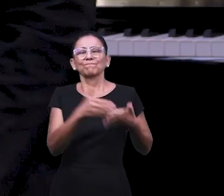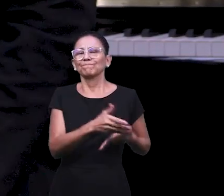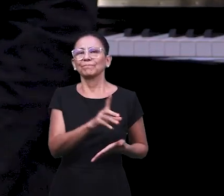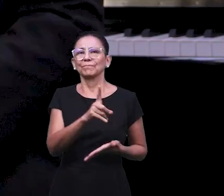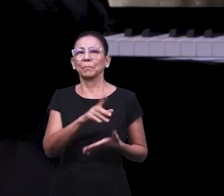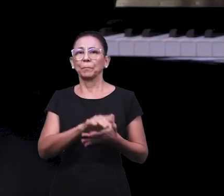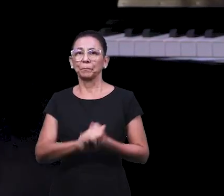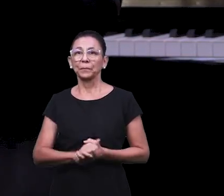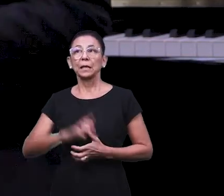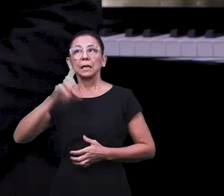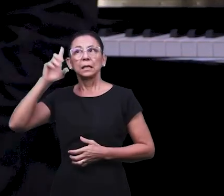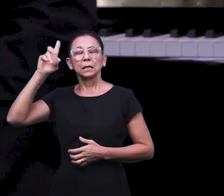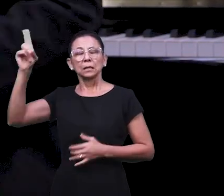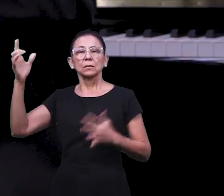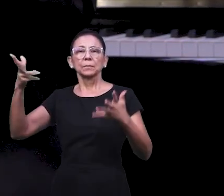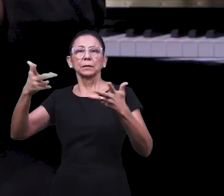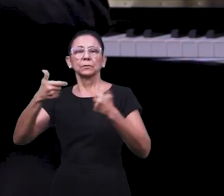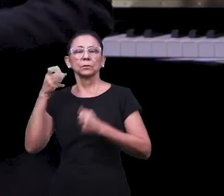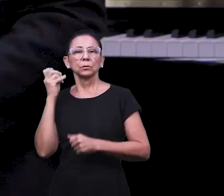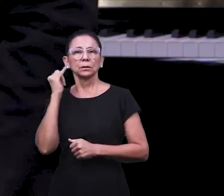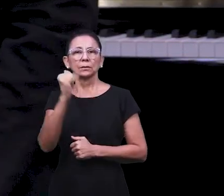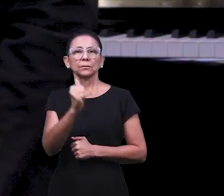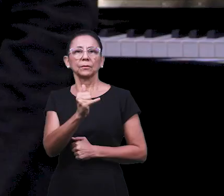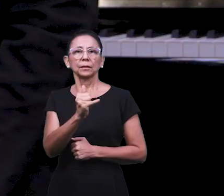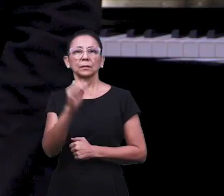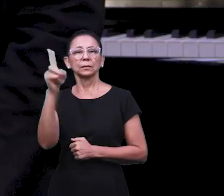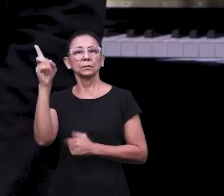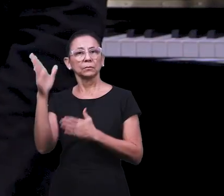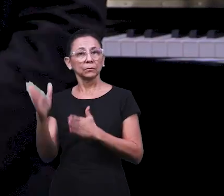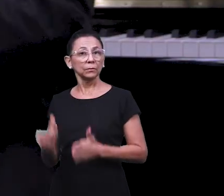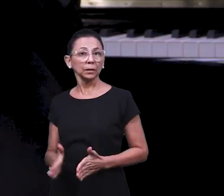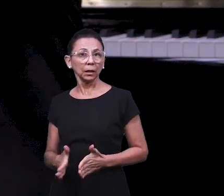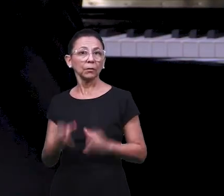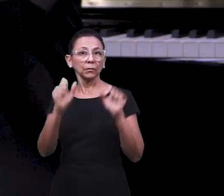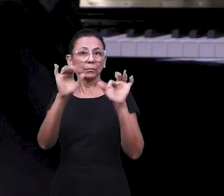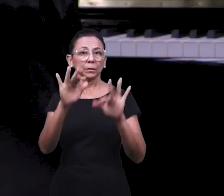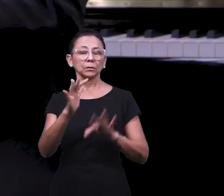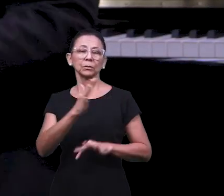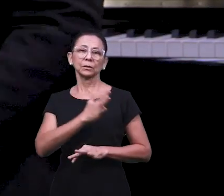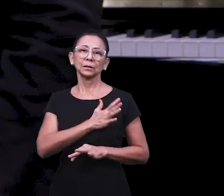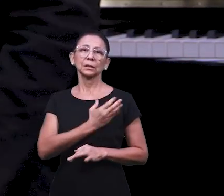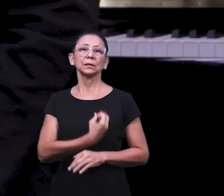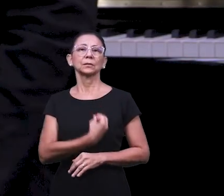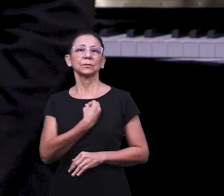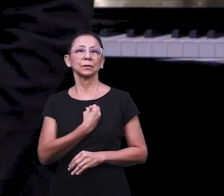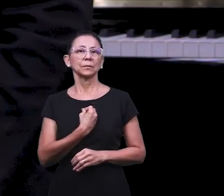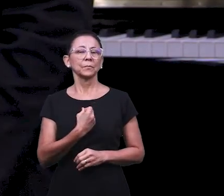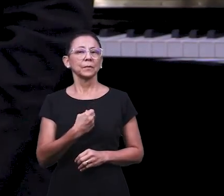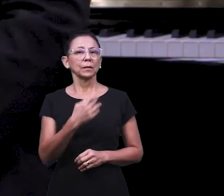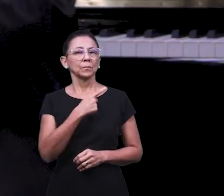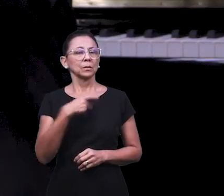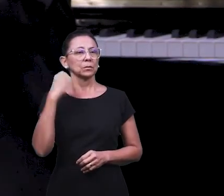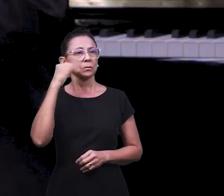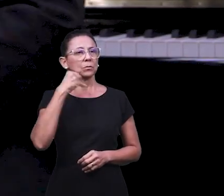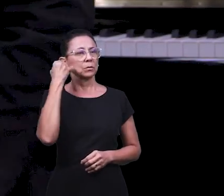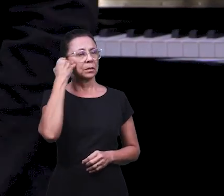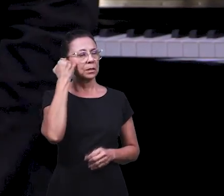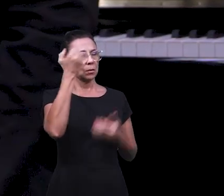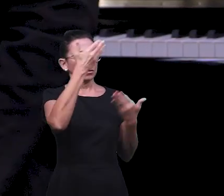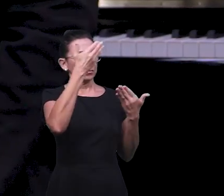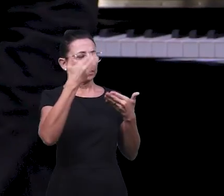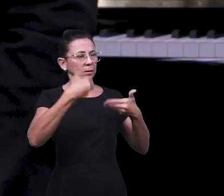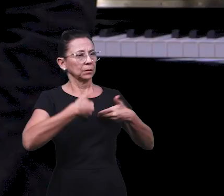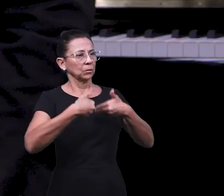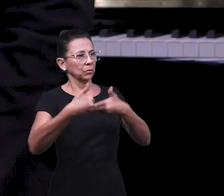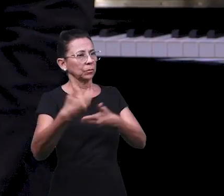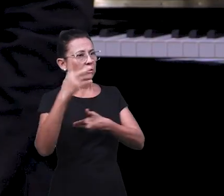meio. E Ele é fiel, Ele vai abençoar nossas vidas, nossos corações. Obrigada pelo convite, pastor José, é uma grande honra. E